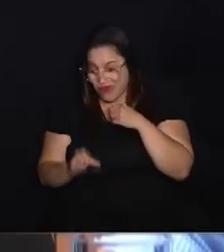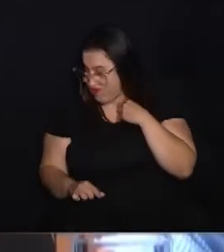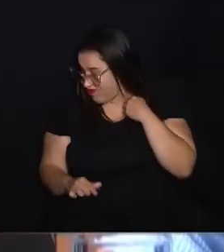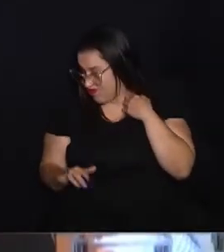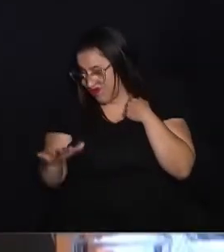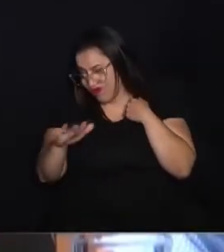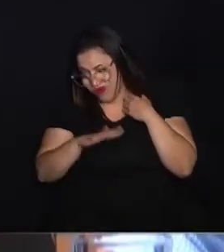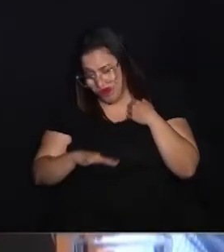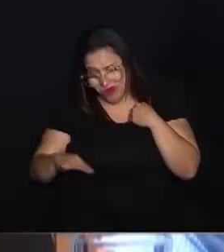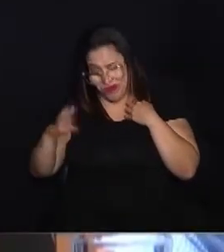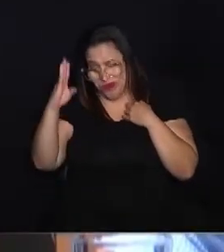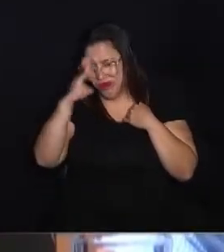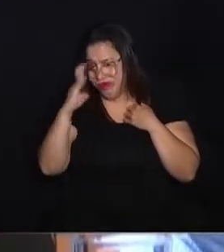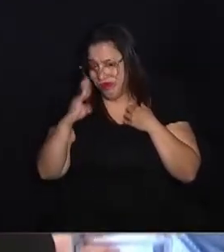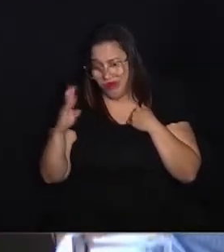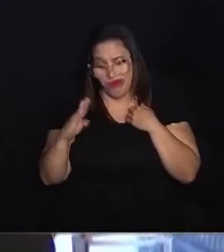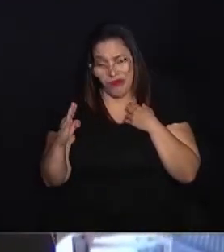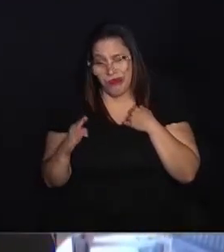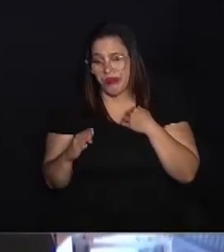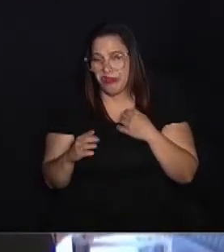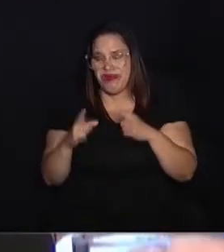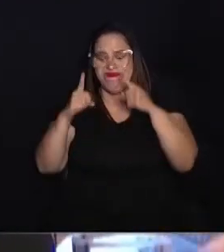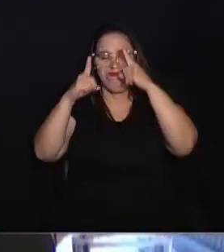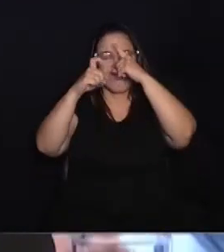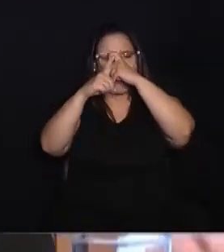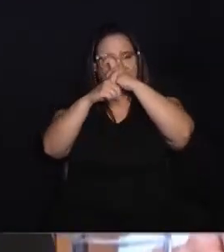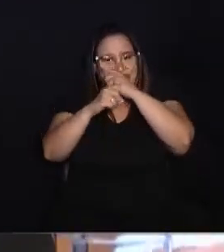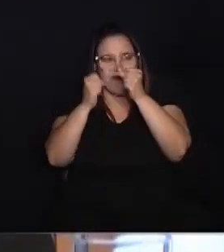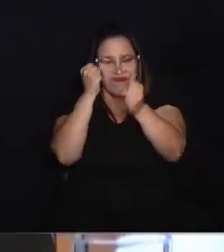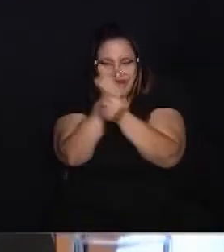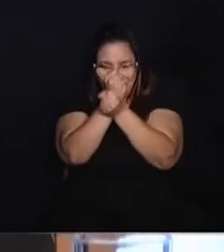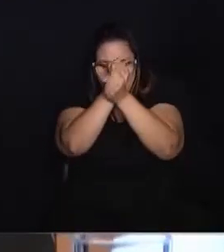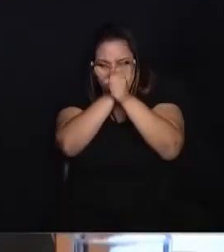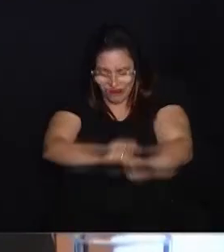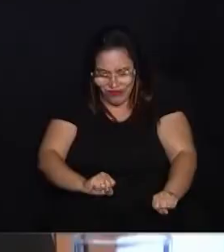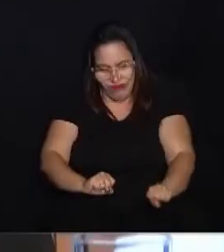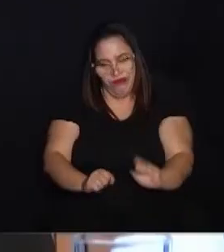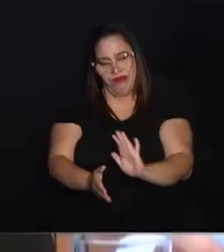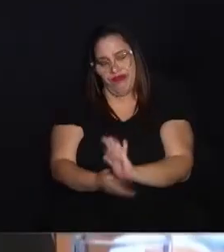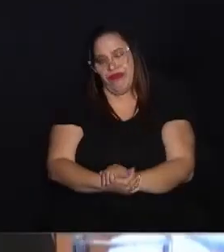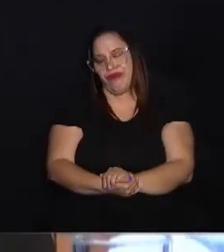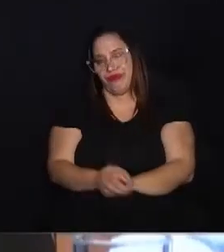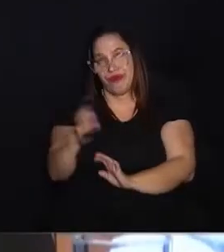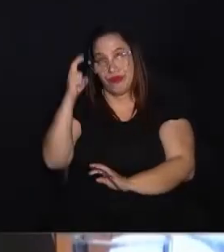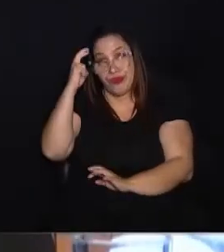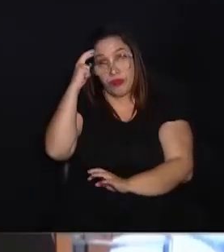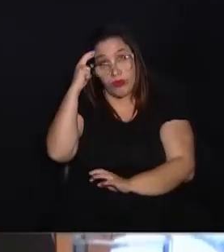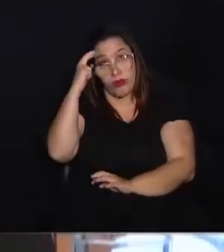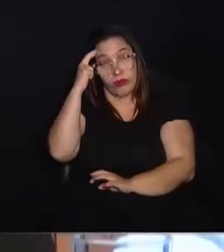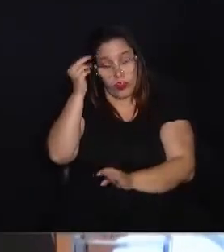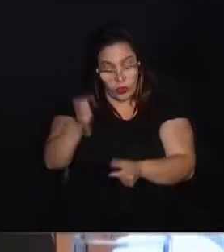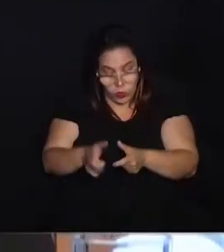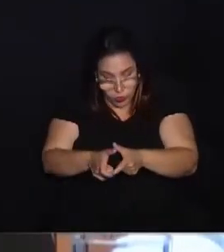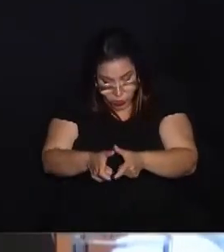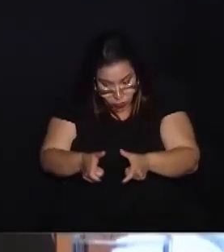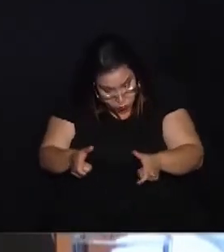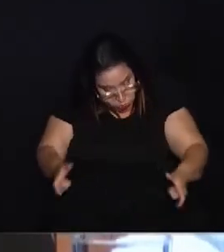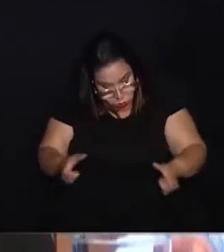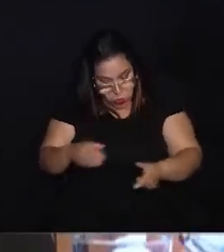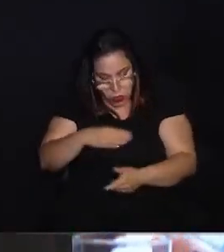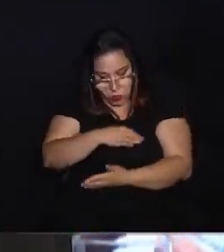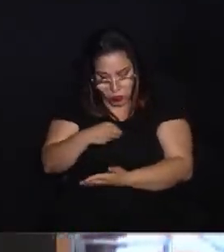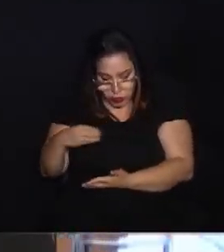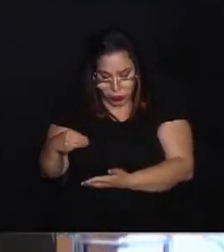do Brasil. Então, está difícil quebrar essa cultura e aumentar o número de